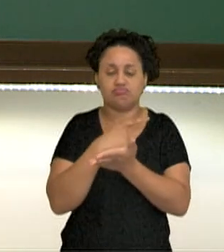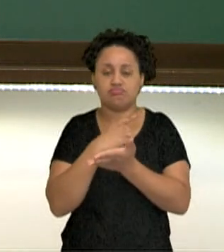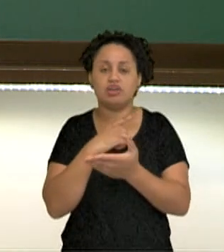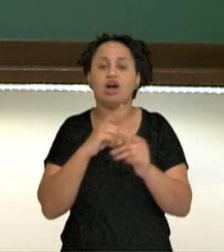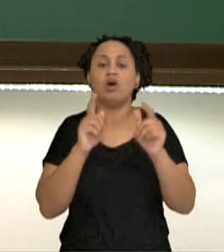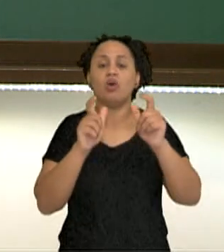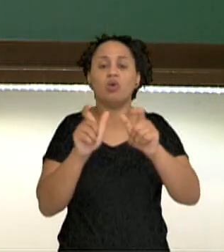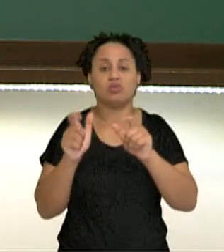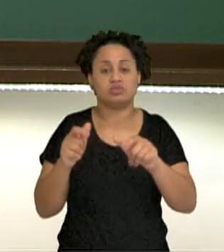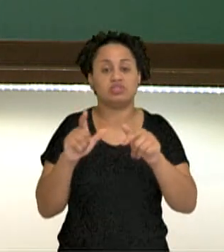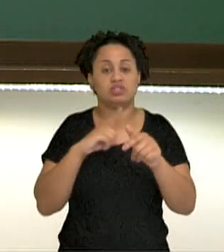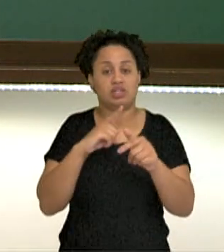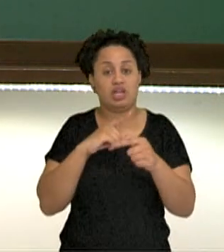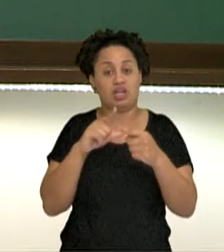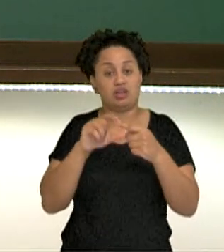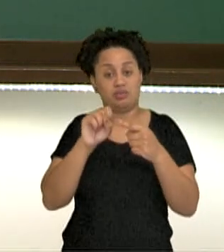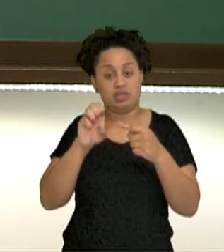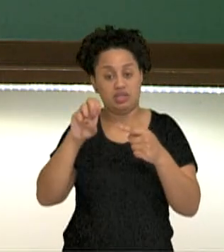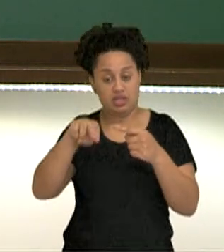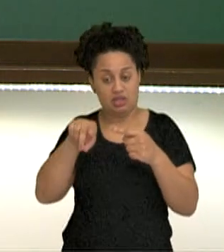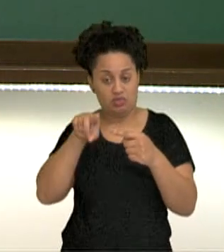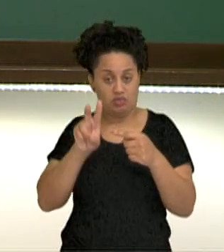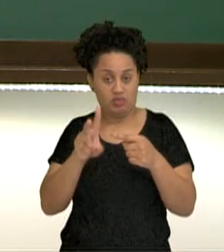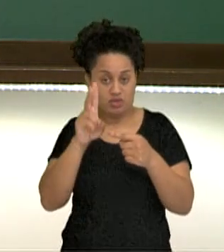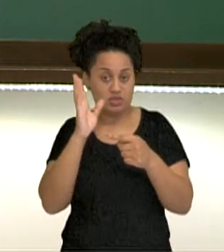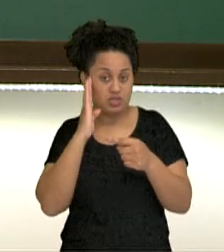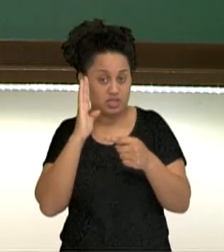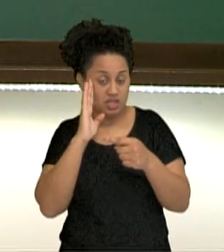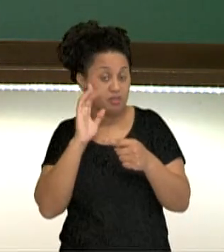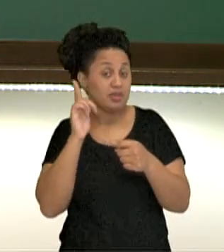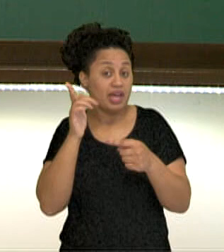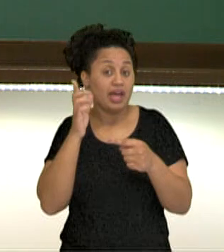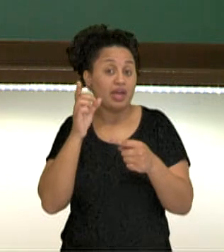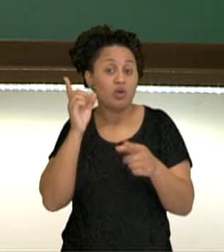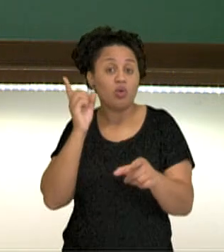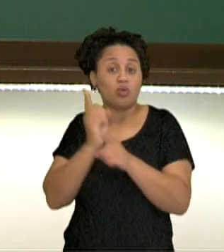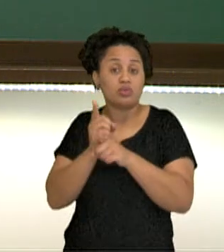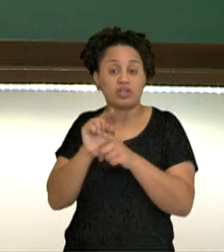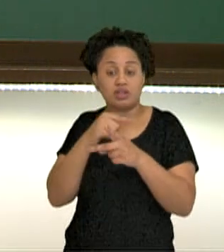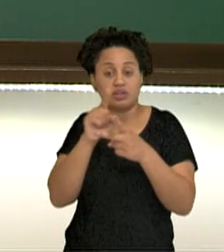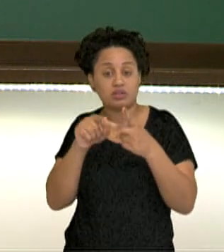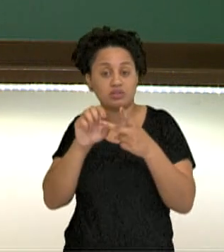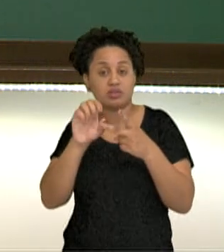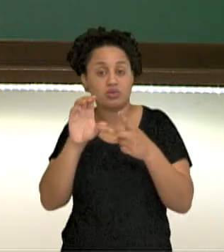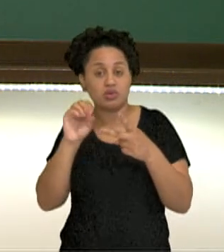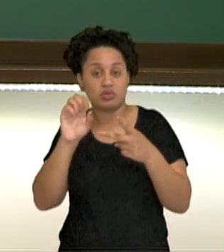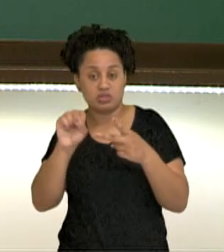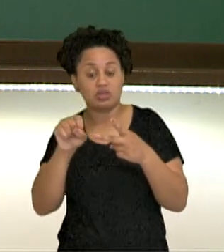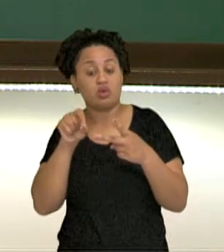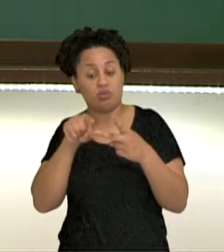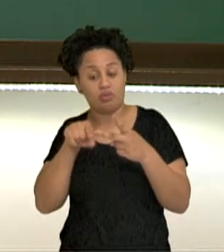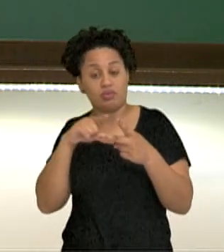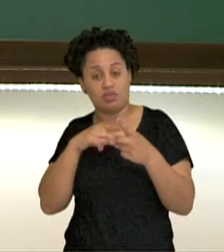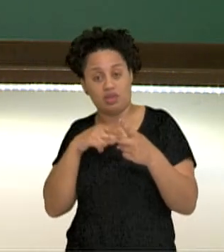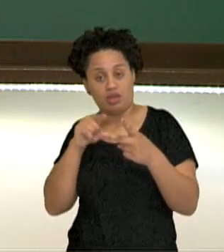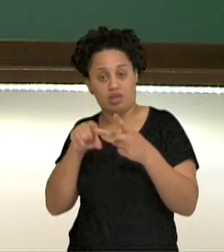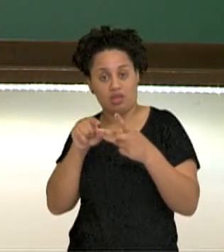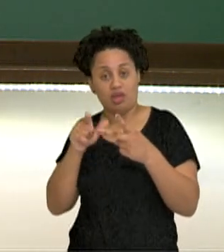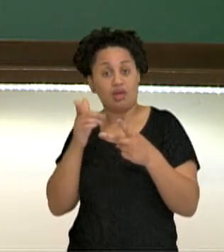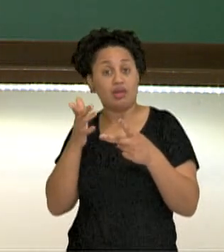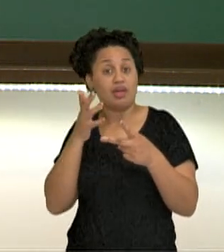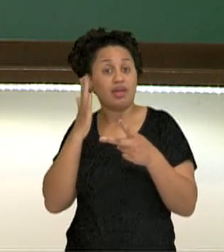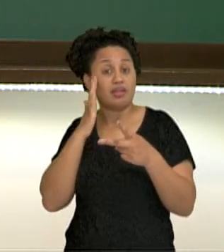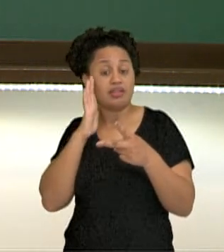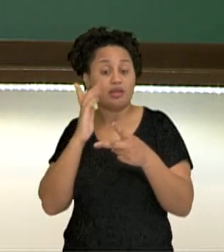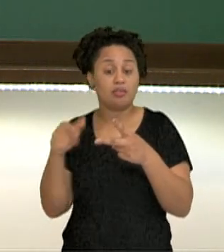quando você tiver o valor do seno e quiser achar o valor do cosseno, ou tiver o valor do cosseno e